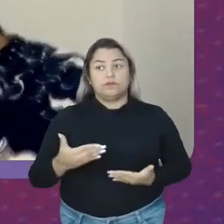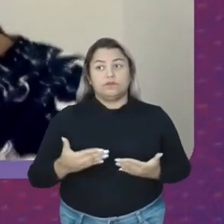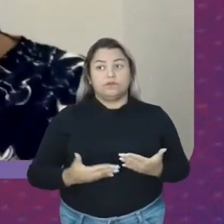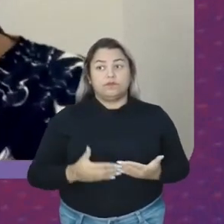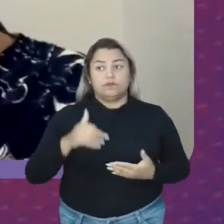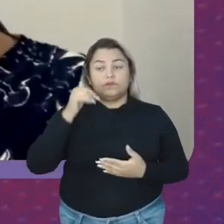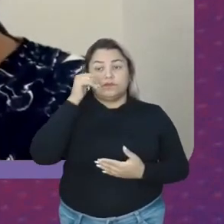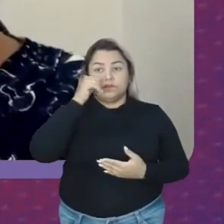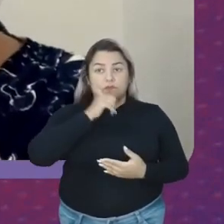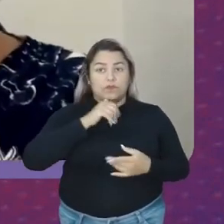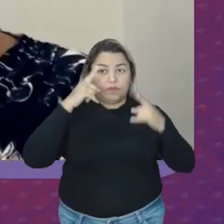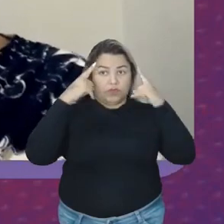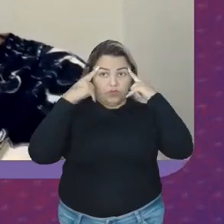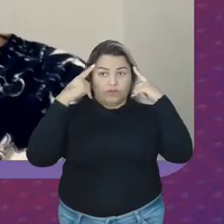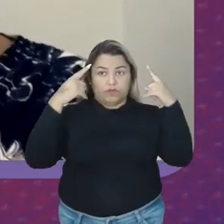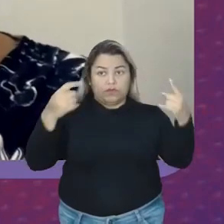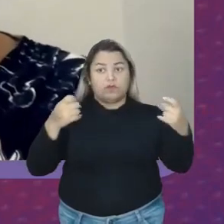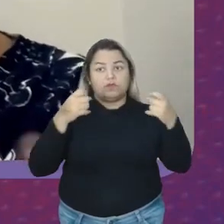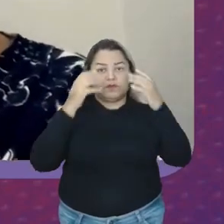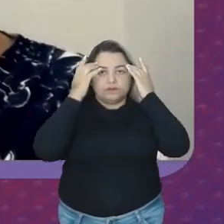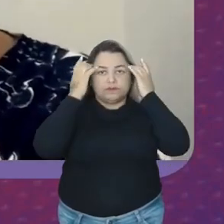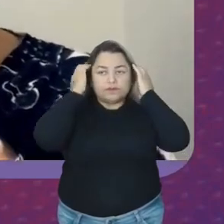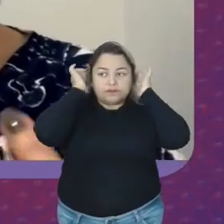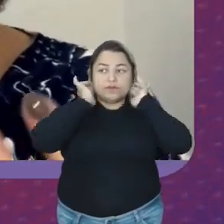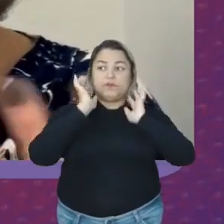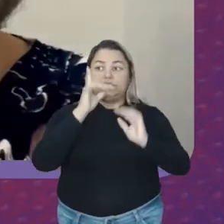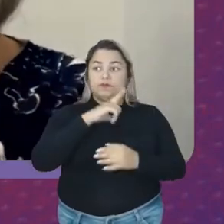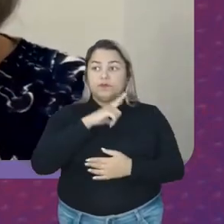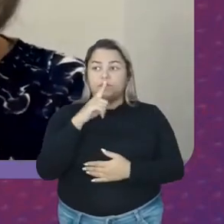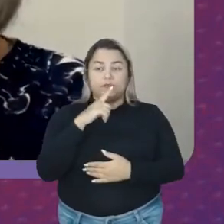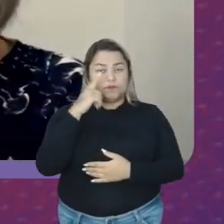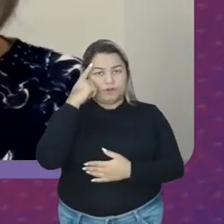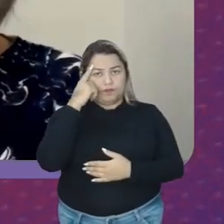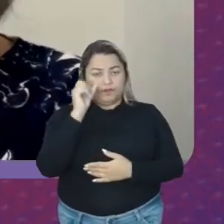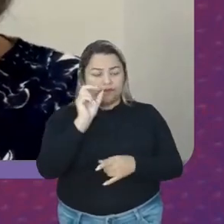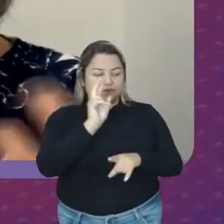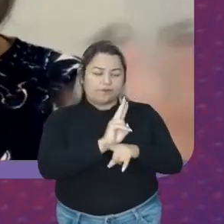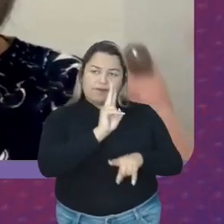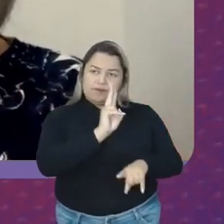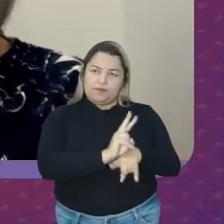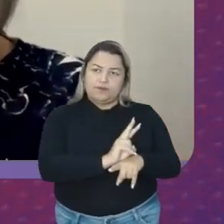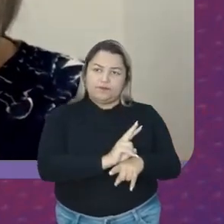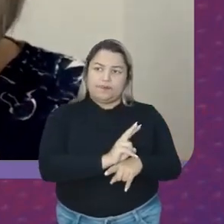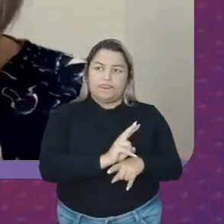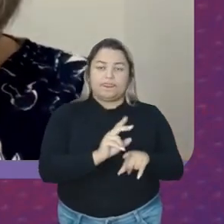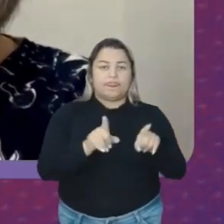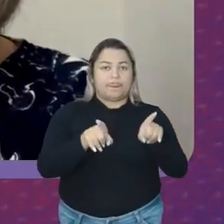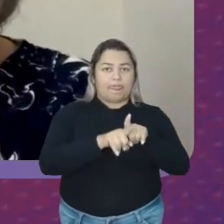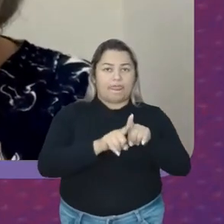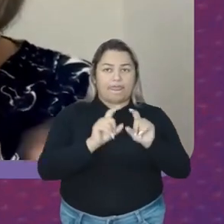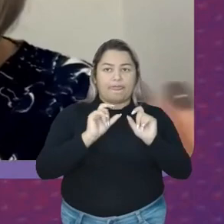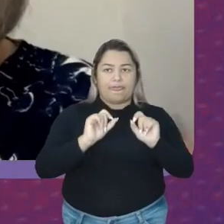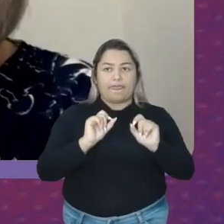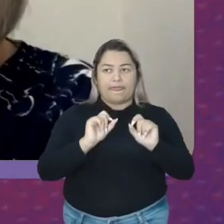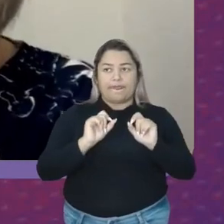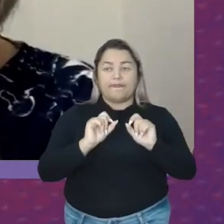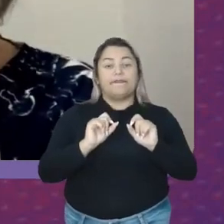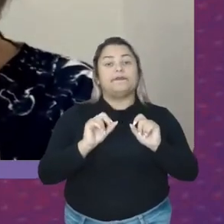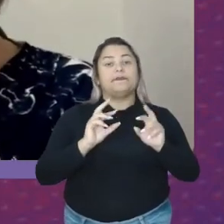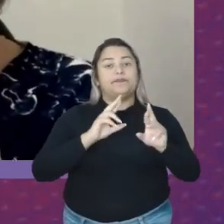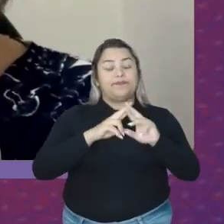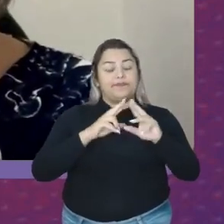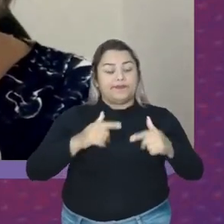mulheres em situação de violência. Então, nós temos desde que pensar a prevenção e a pactuação com a rede